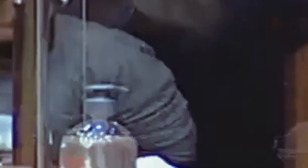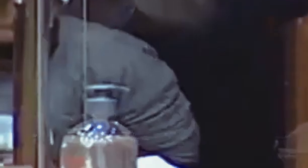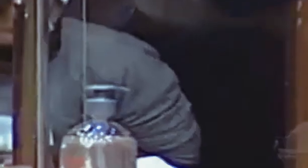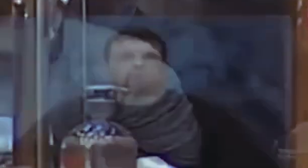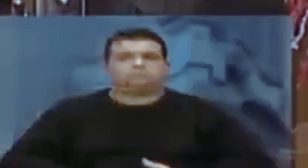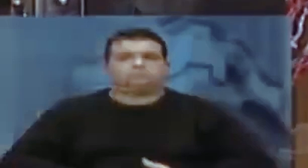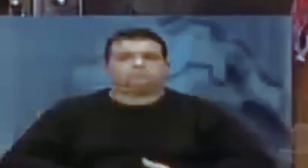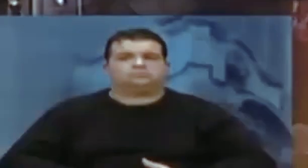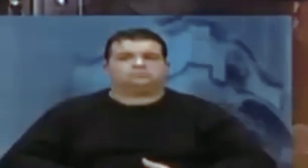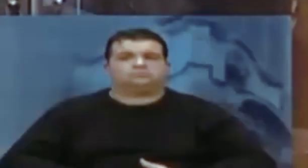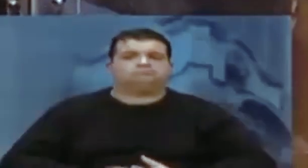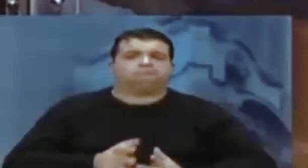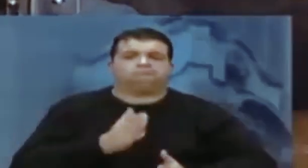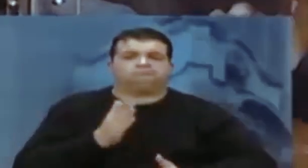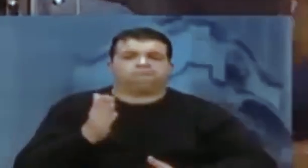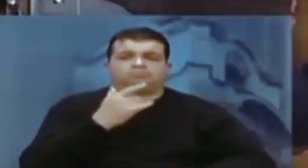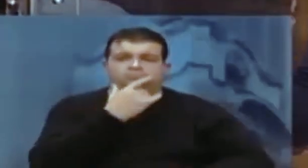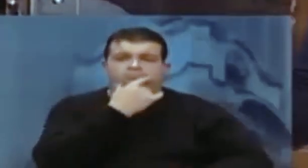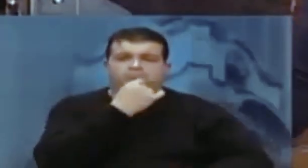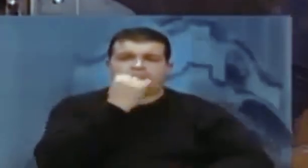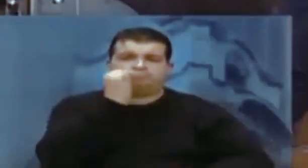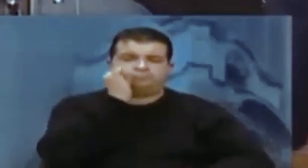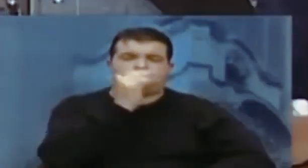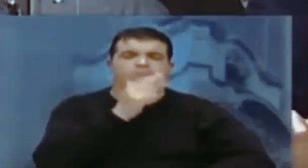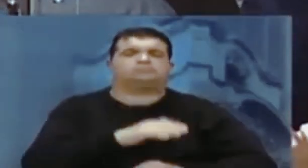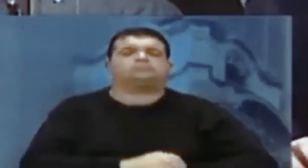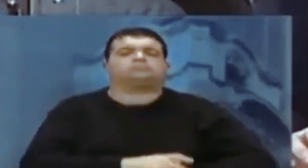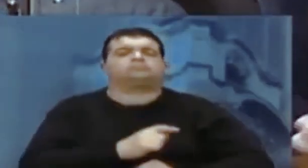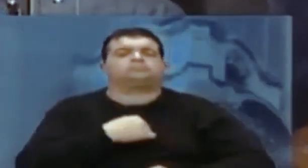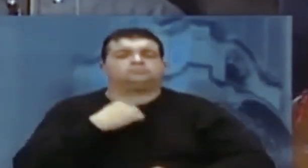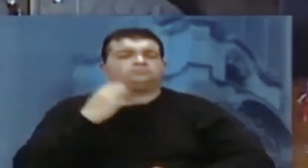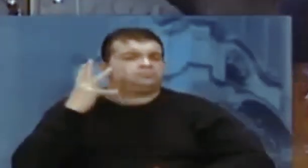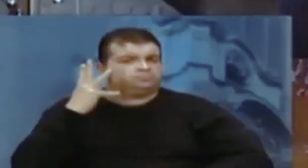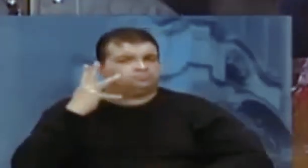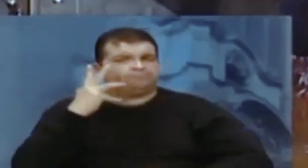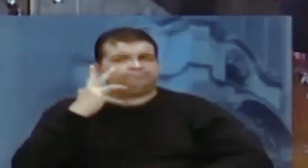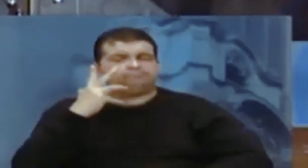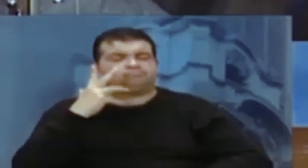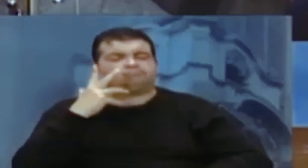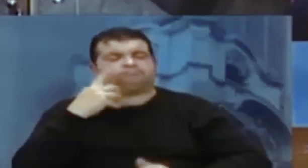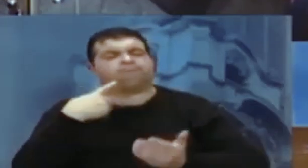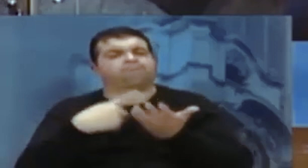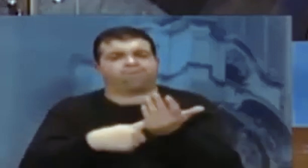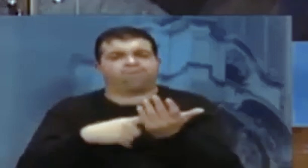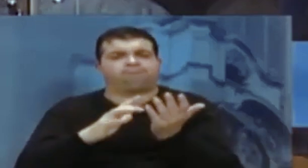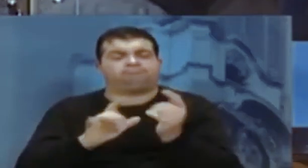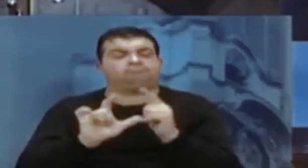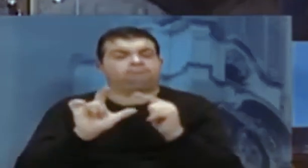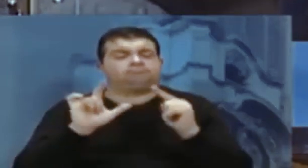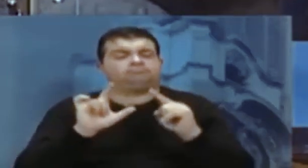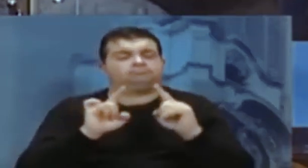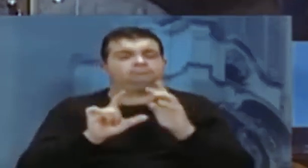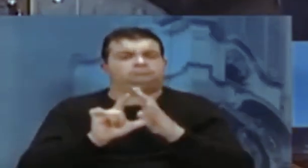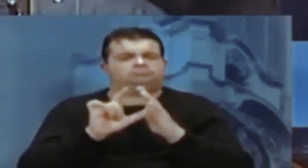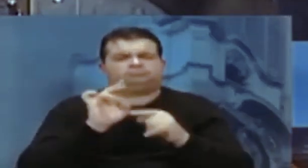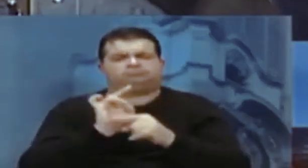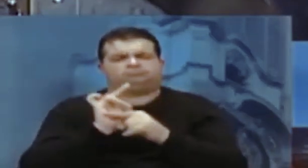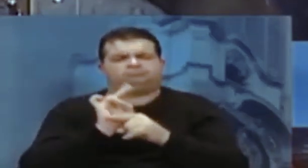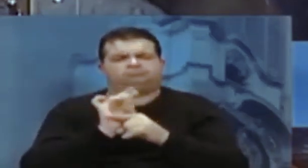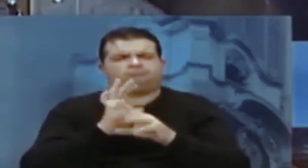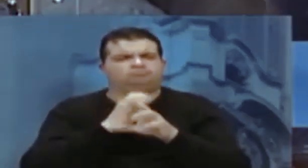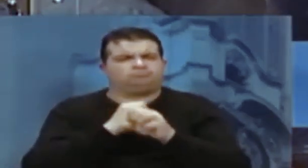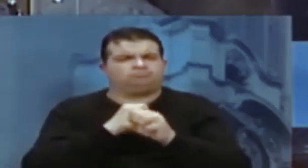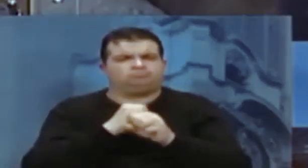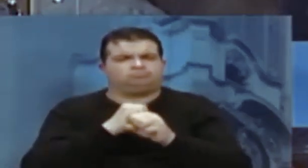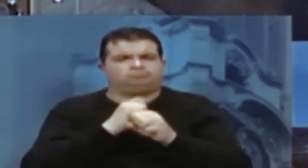Bom, senhoras e senhores, eu tinha uma fala programada, mas em virtude da quantidade de